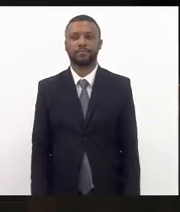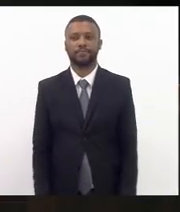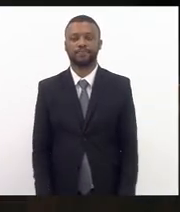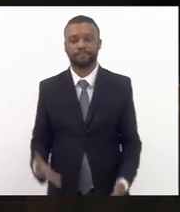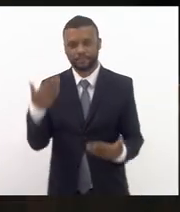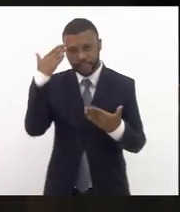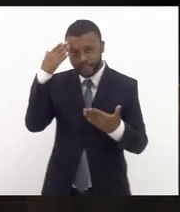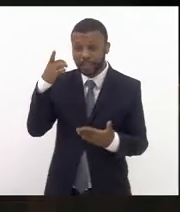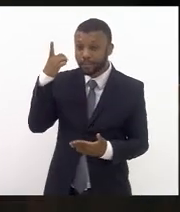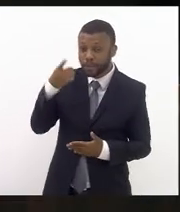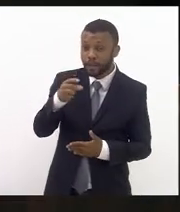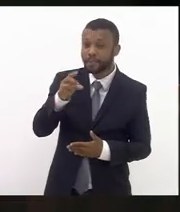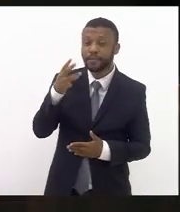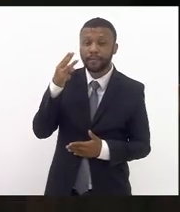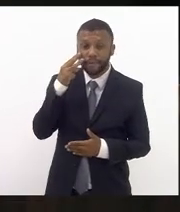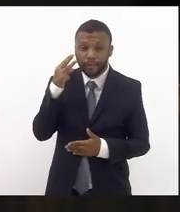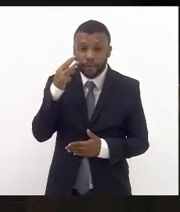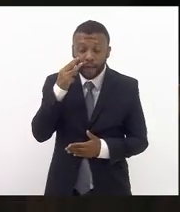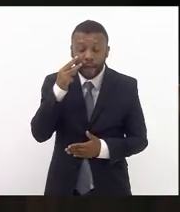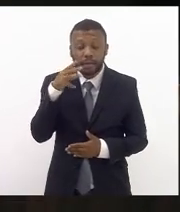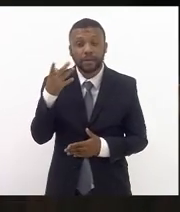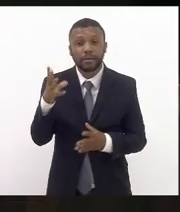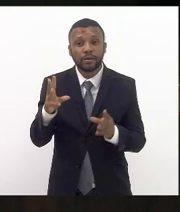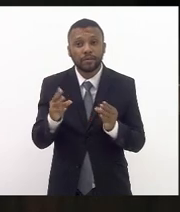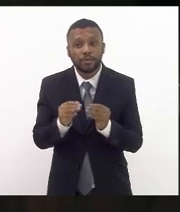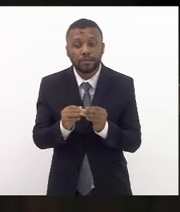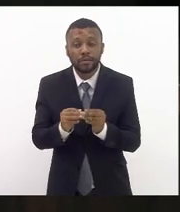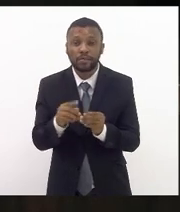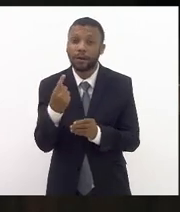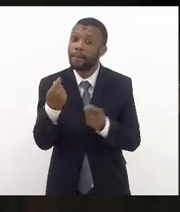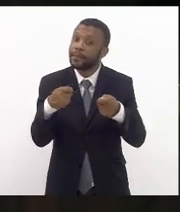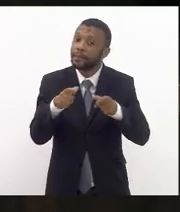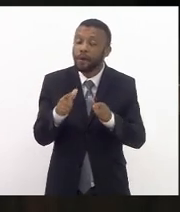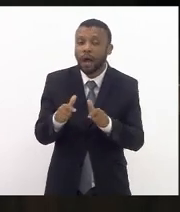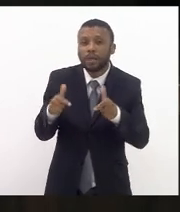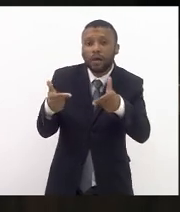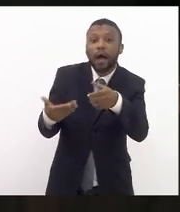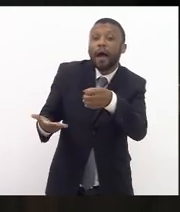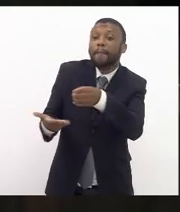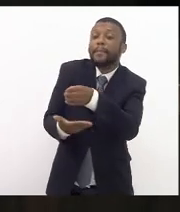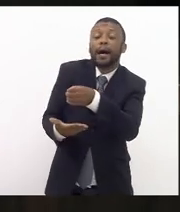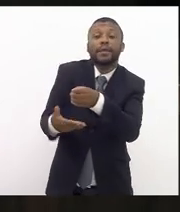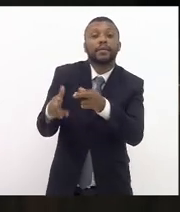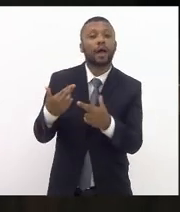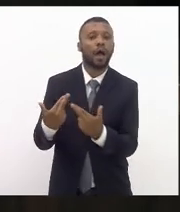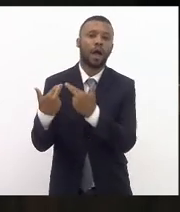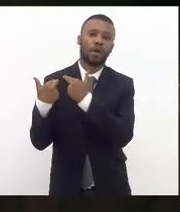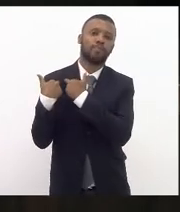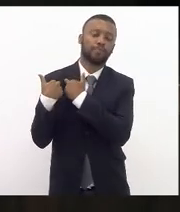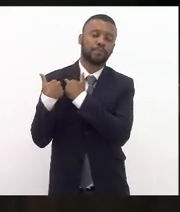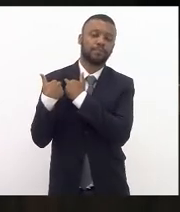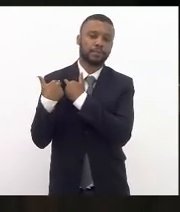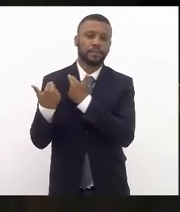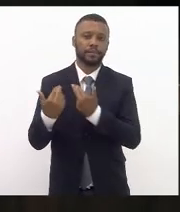Obrigada, deputado Valdec. E o que precisa balizar essas ações é a responsabilidade.